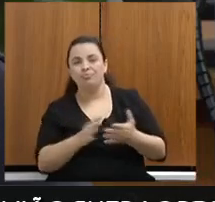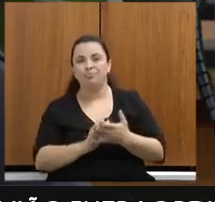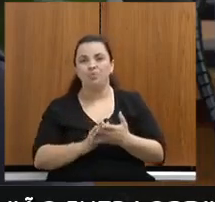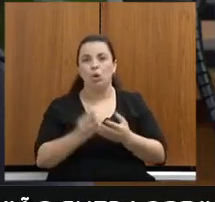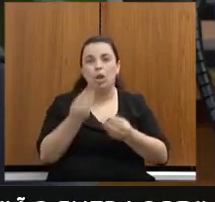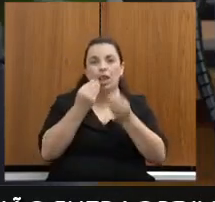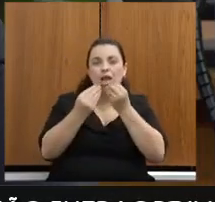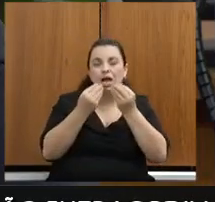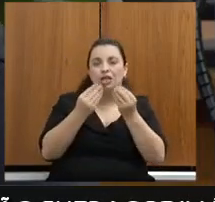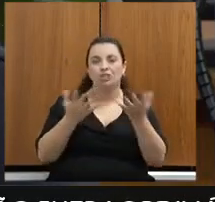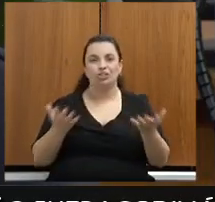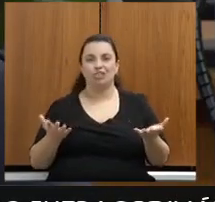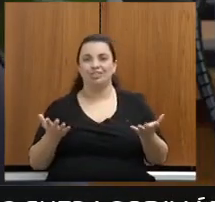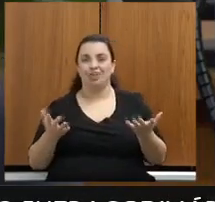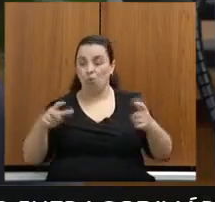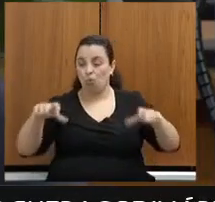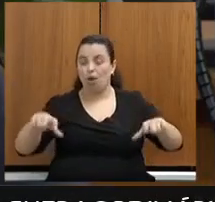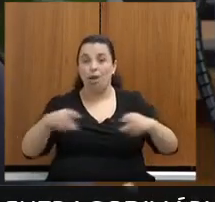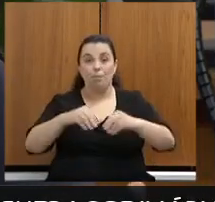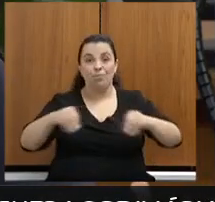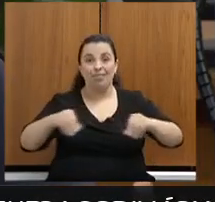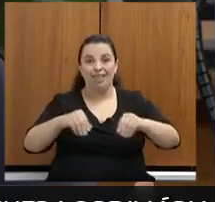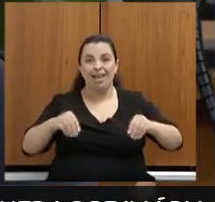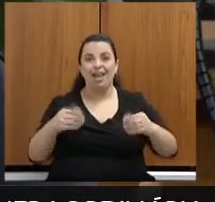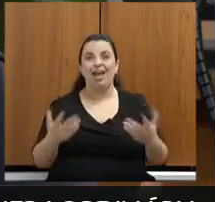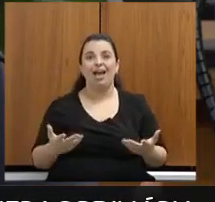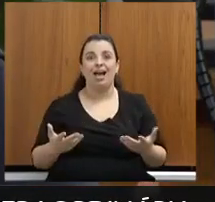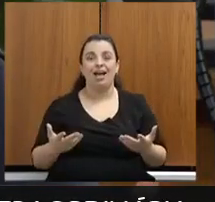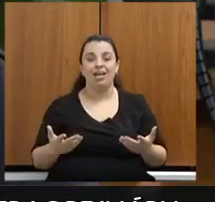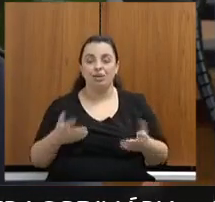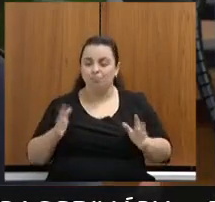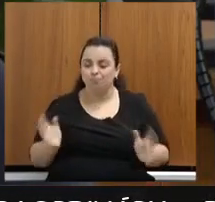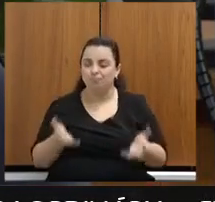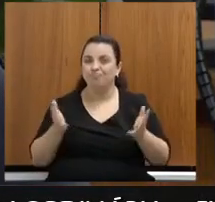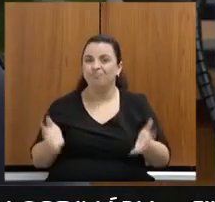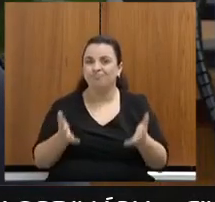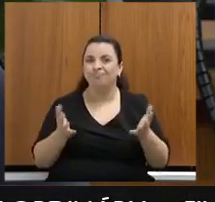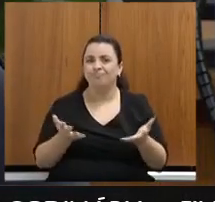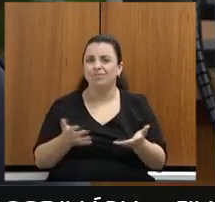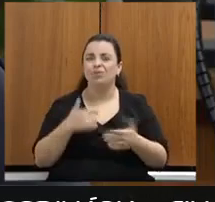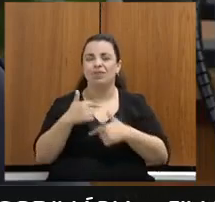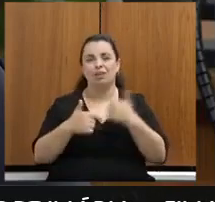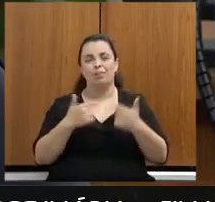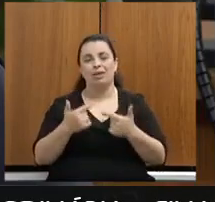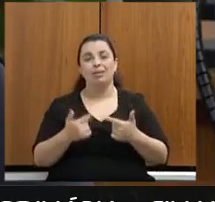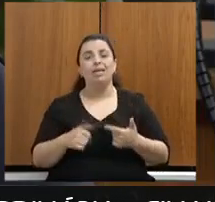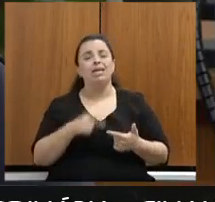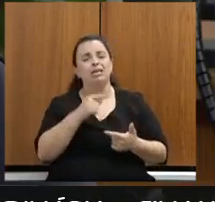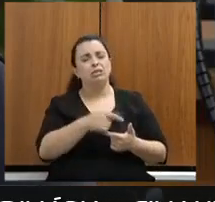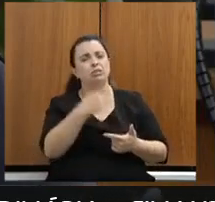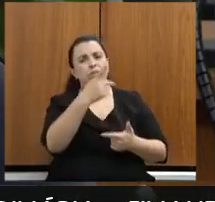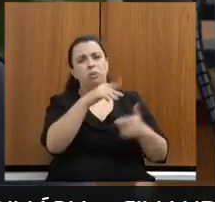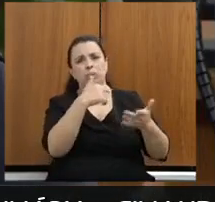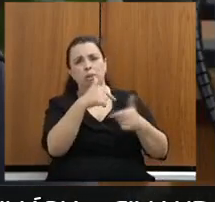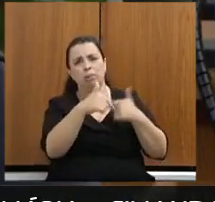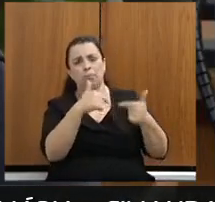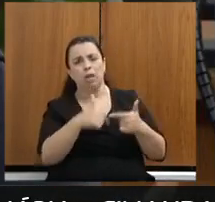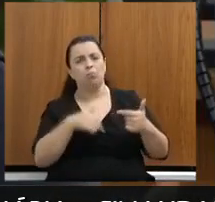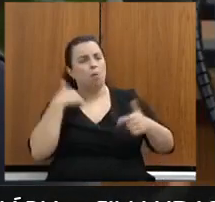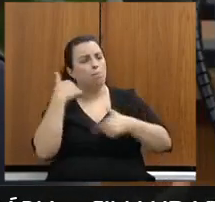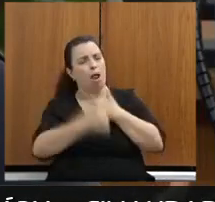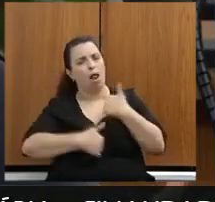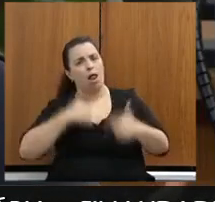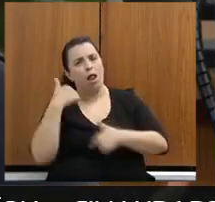e você faz esse trabalho parabéns lá nós vê o volume de trabalho que seja apresenta parabenizar